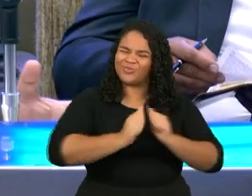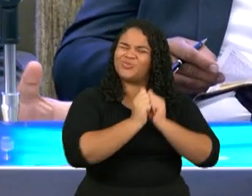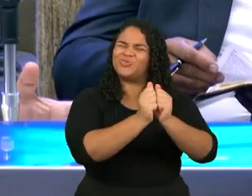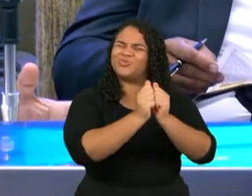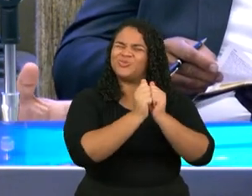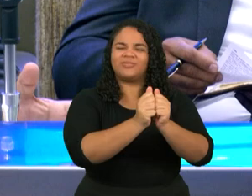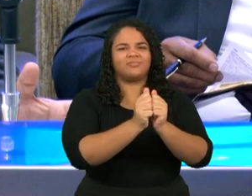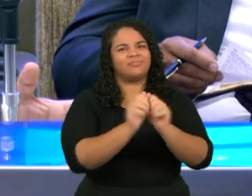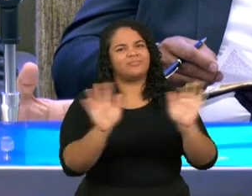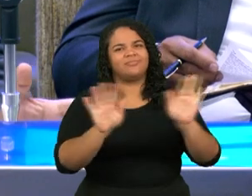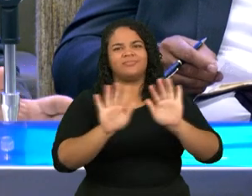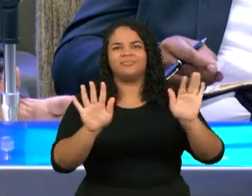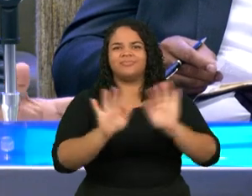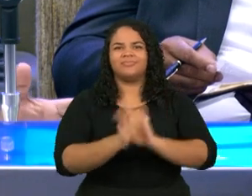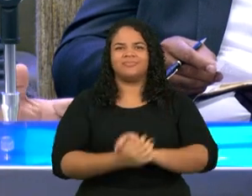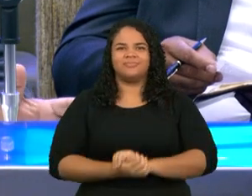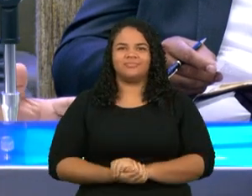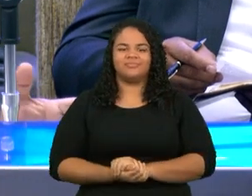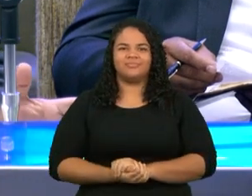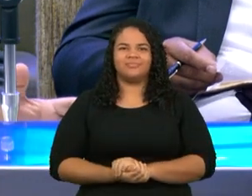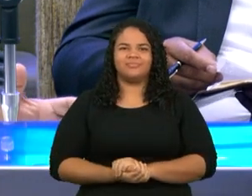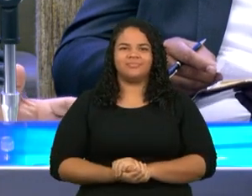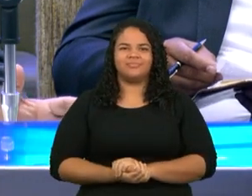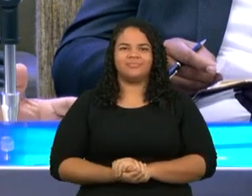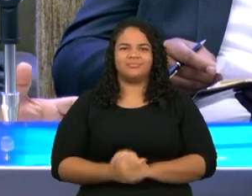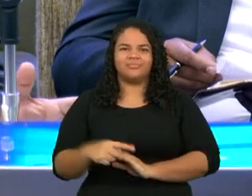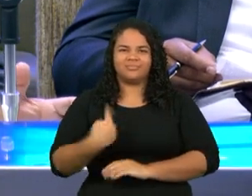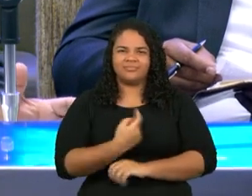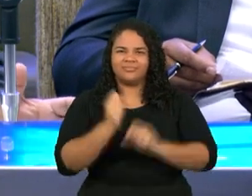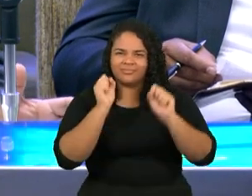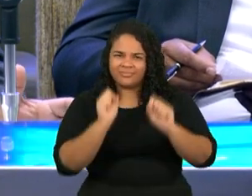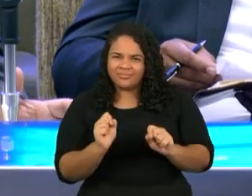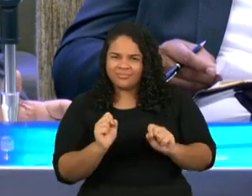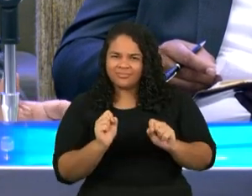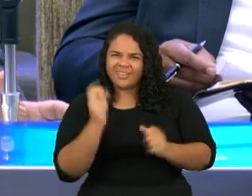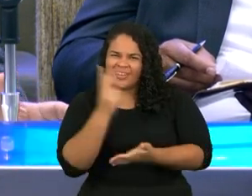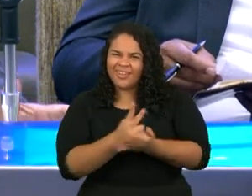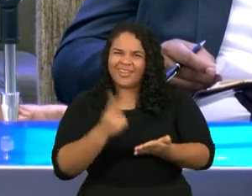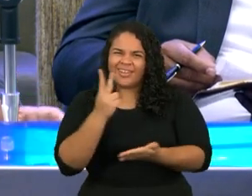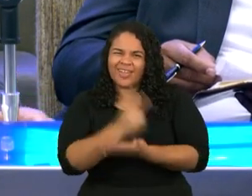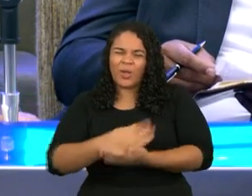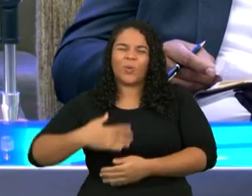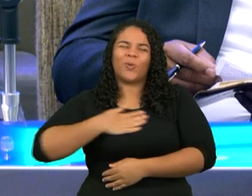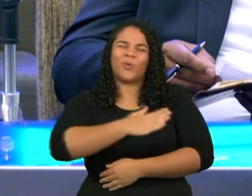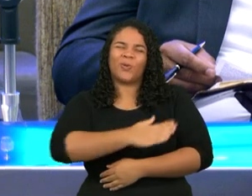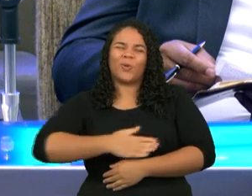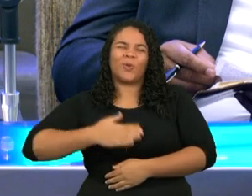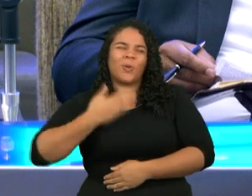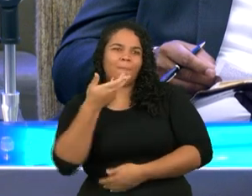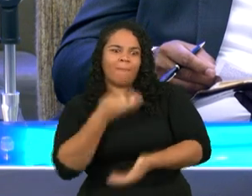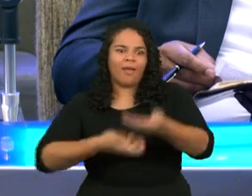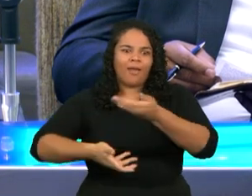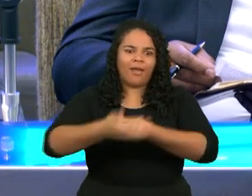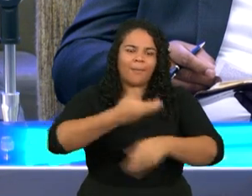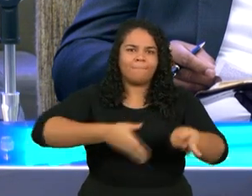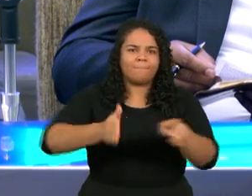aqui é companheiro que participa com eles do sistema que está aí